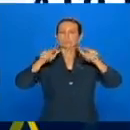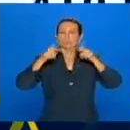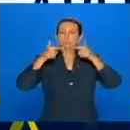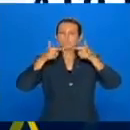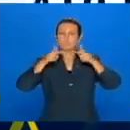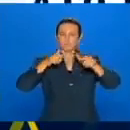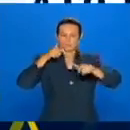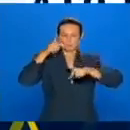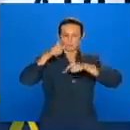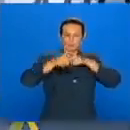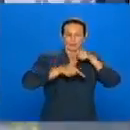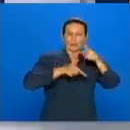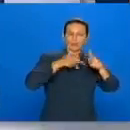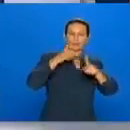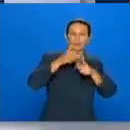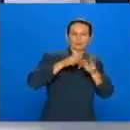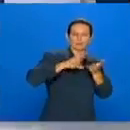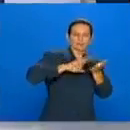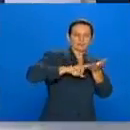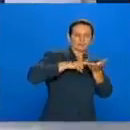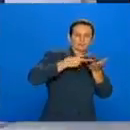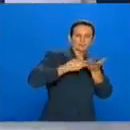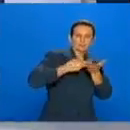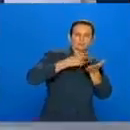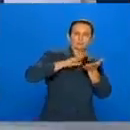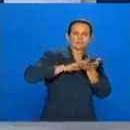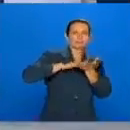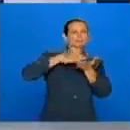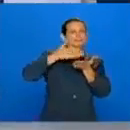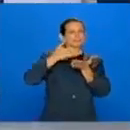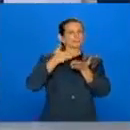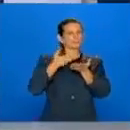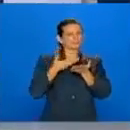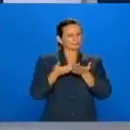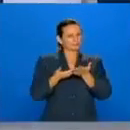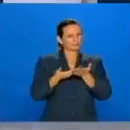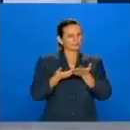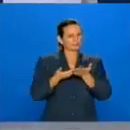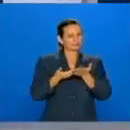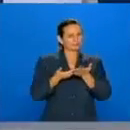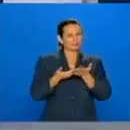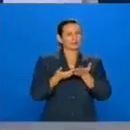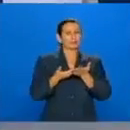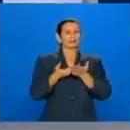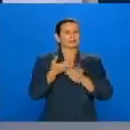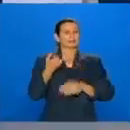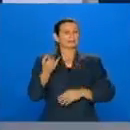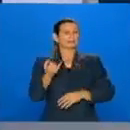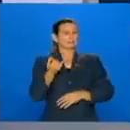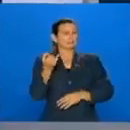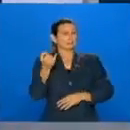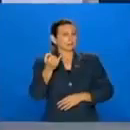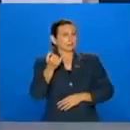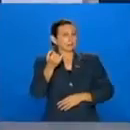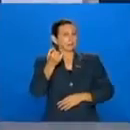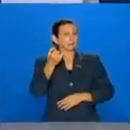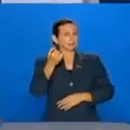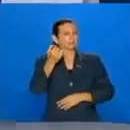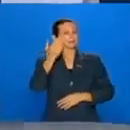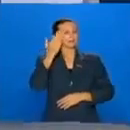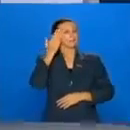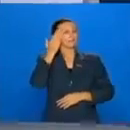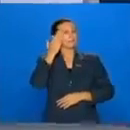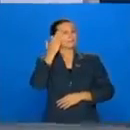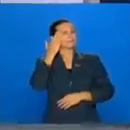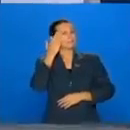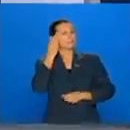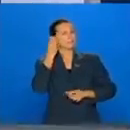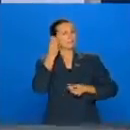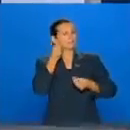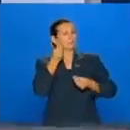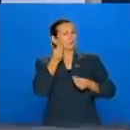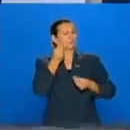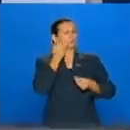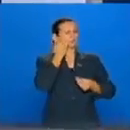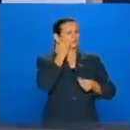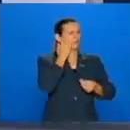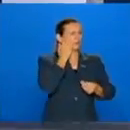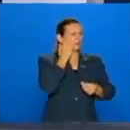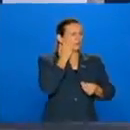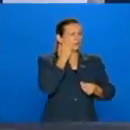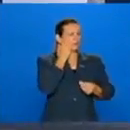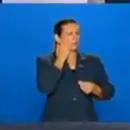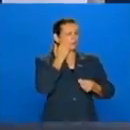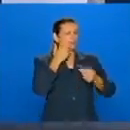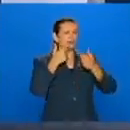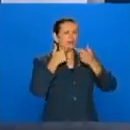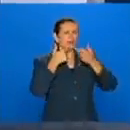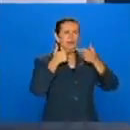interpretação. Para tanto, se faz necessário entender a diferença de saber uma língua e conhecer ou não